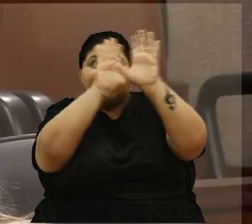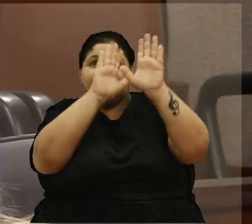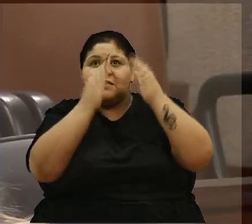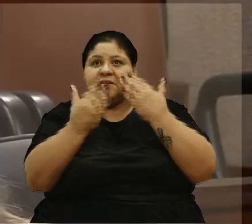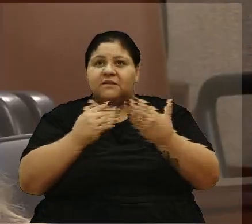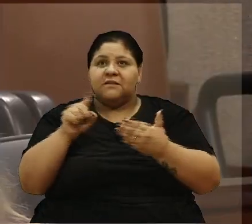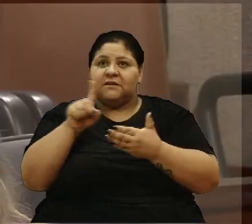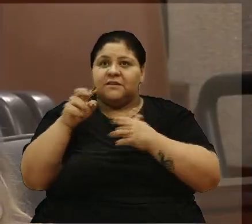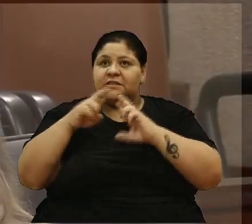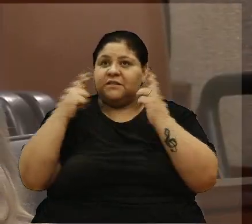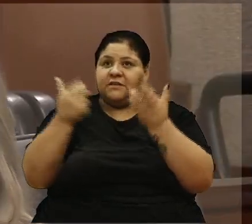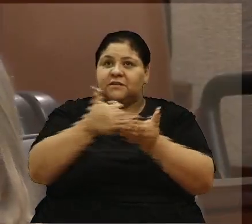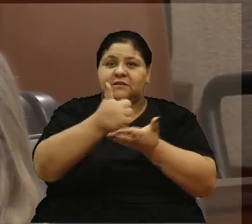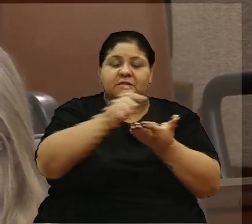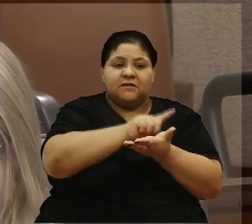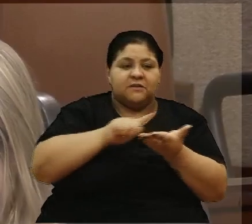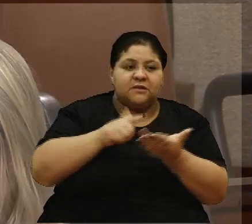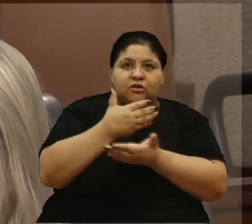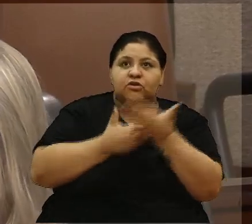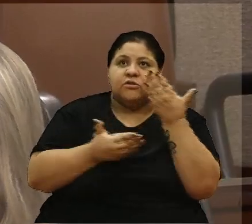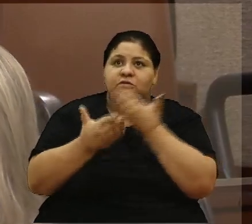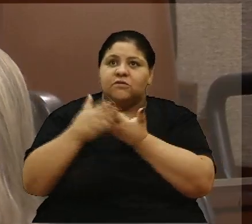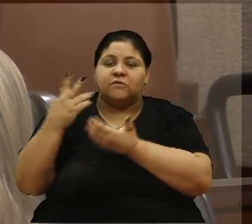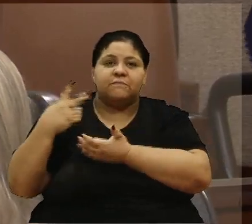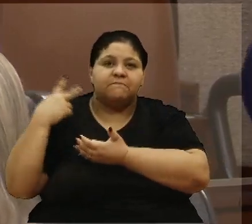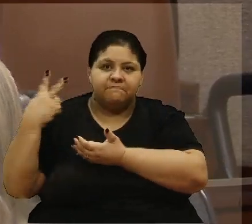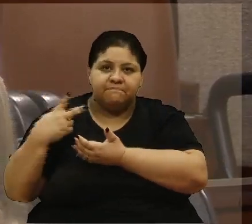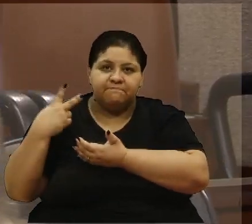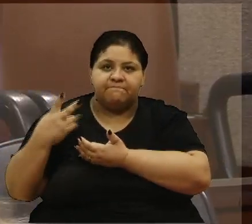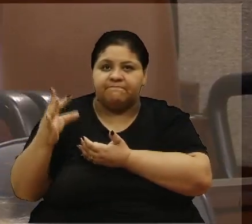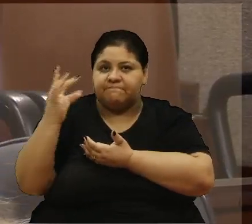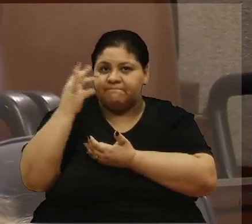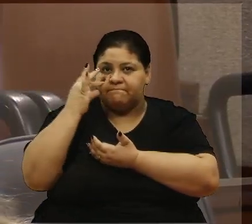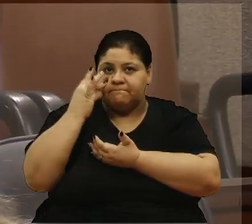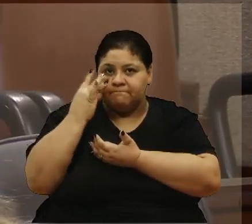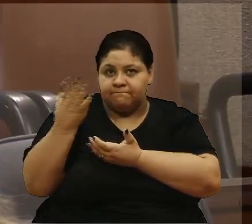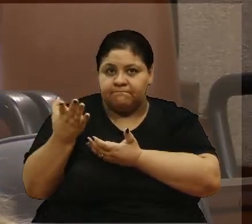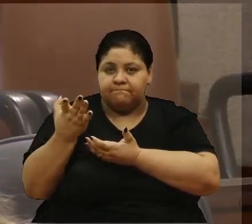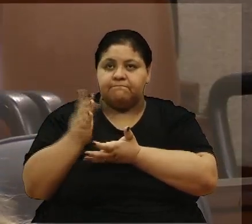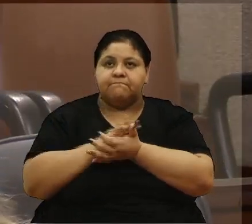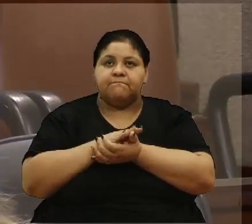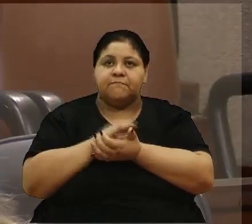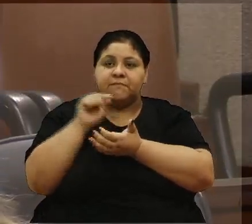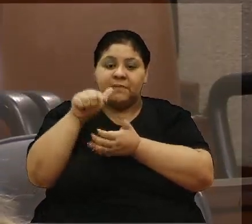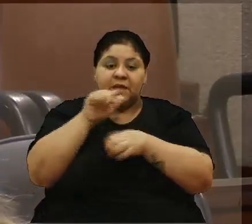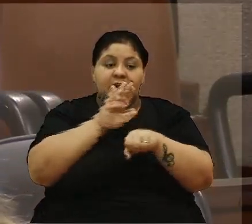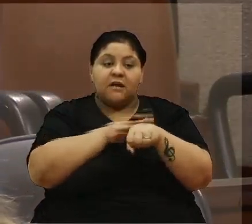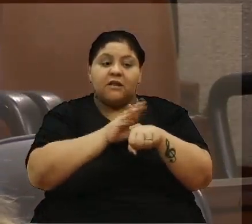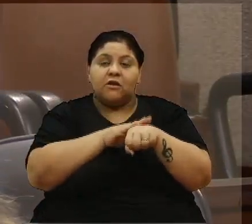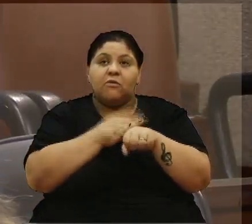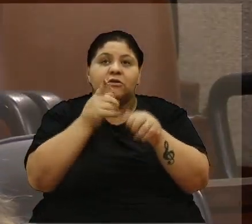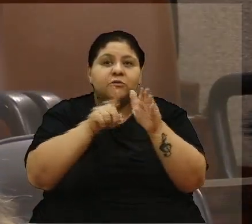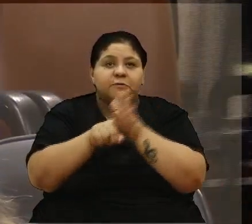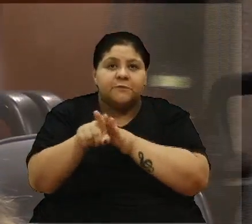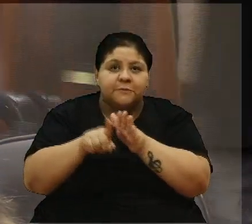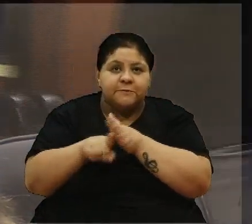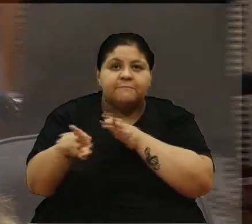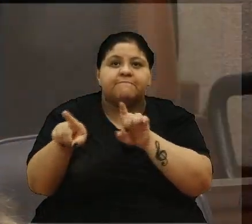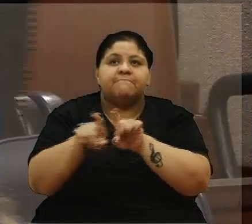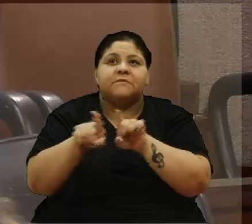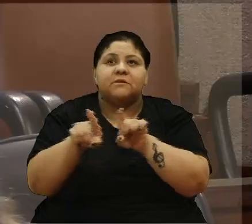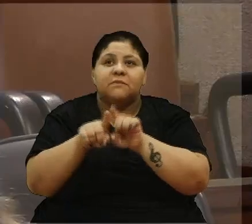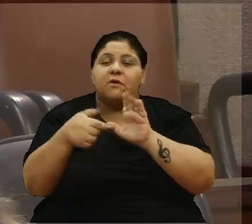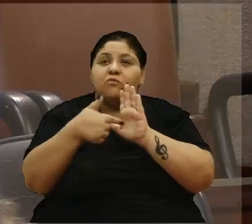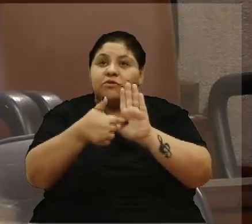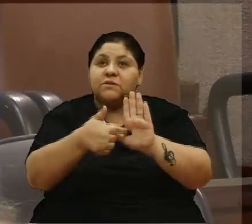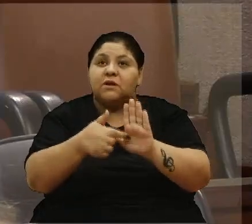reunião não é da base do governo, é para todos os vereadores estarem presentes. Então, Então, ali é o momento de sanar as dúvidas e ainda, inclusive, apontar o erro